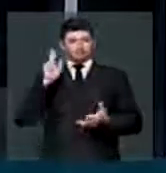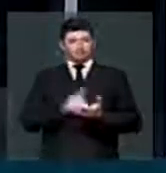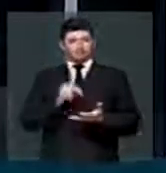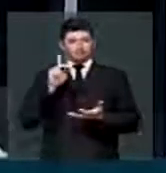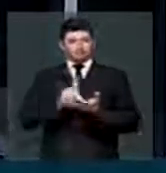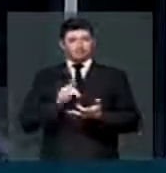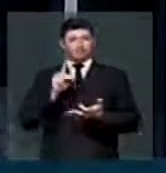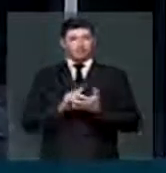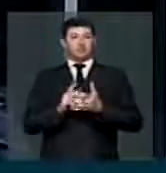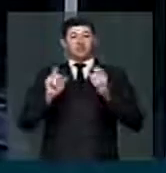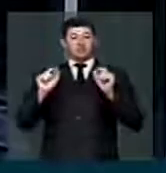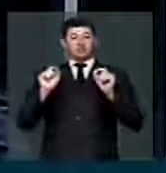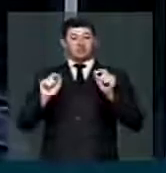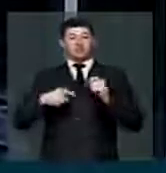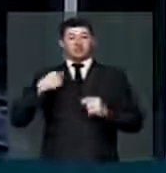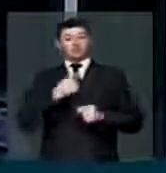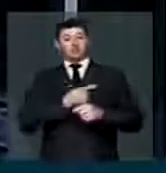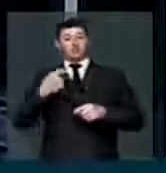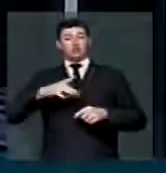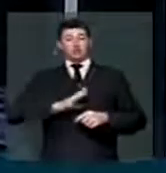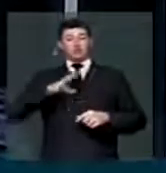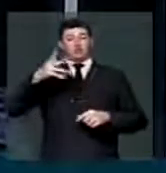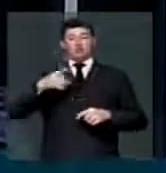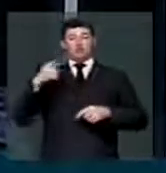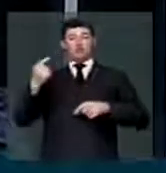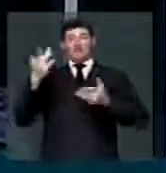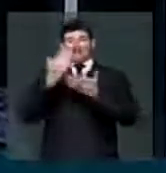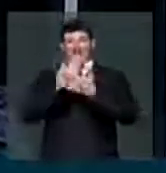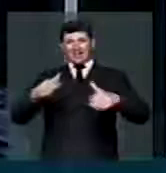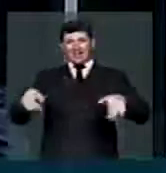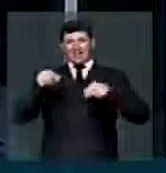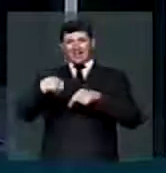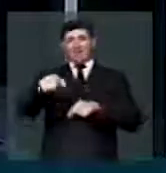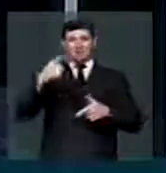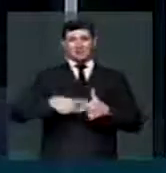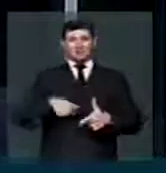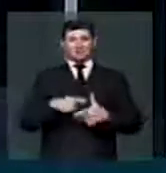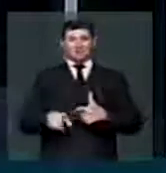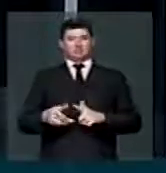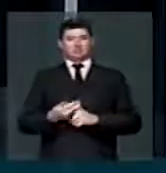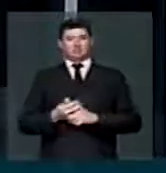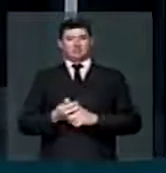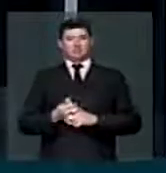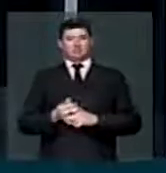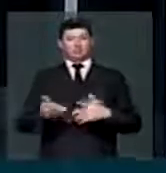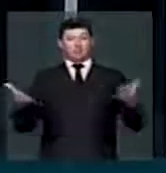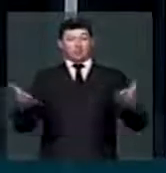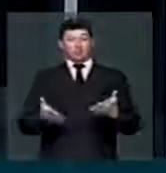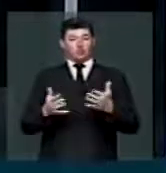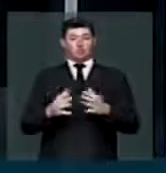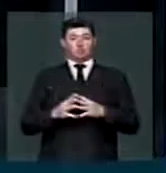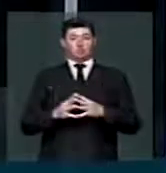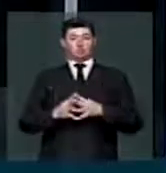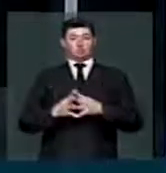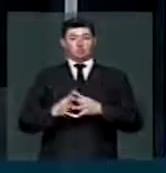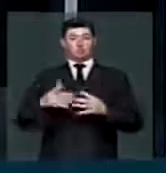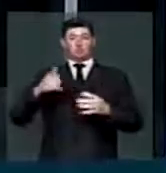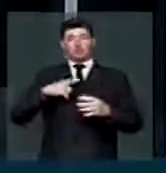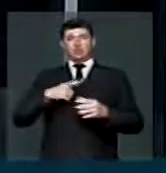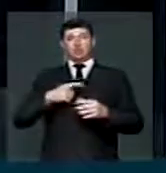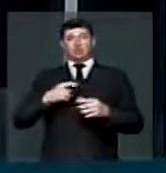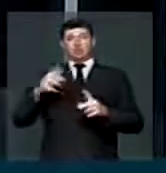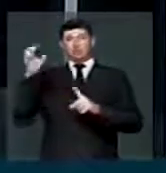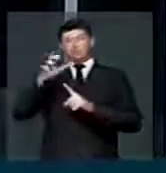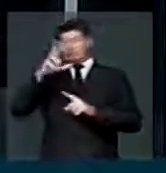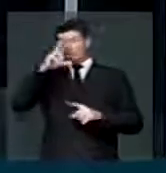efetivamente de que nós tenhamos a coragem para acabar com esta situação, hoje exercem grande influência